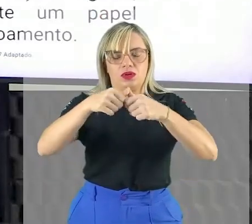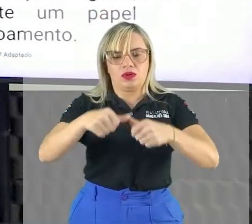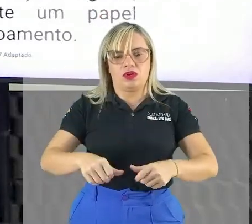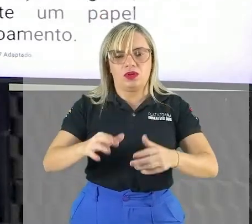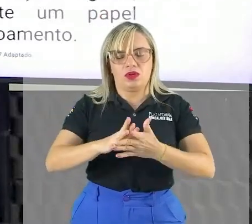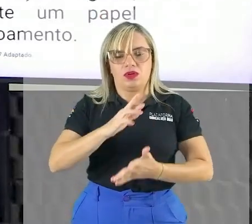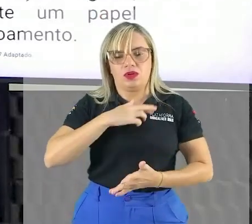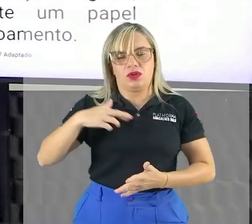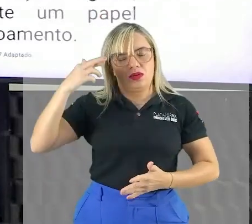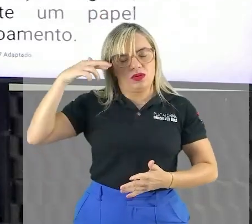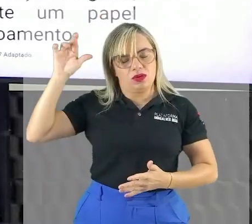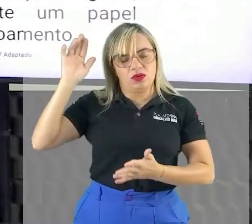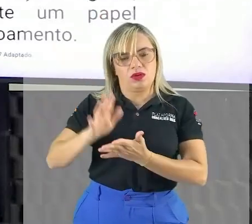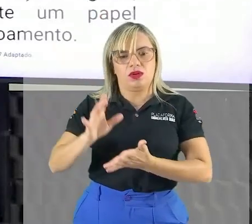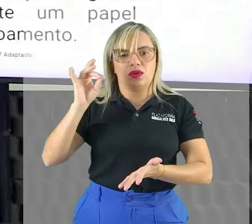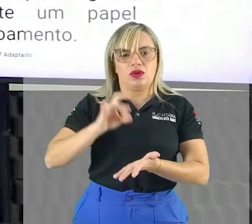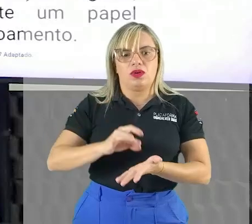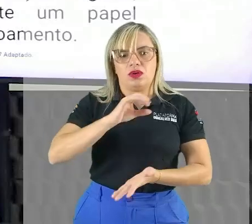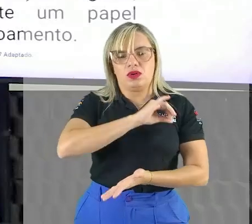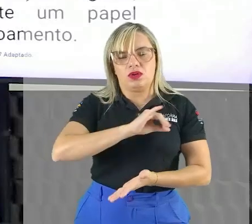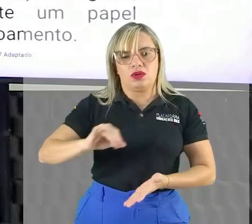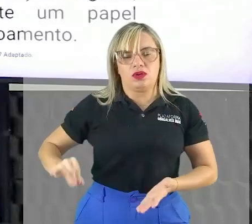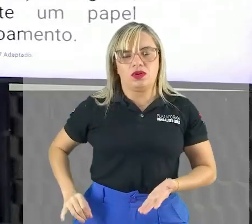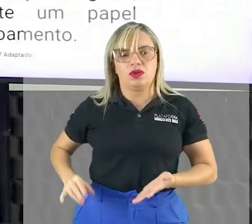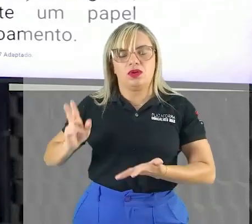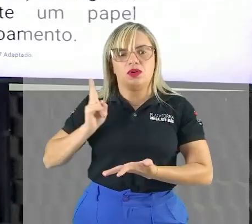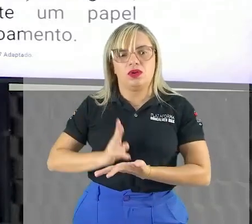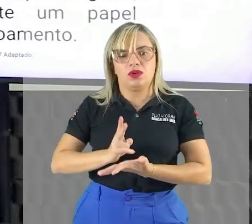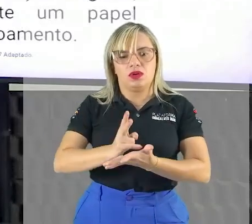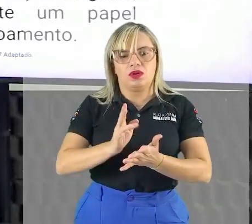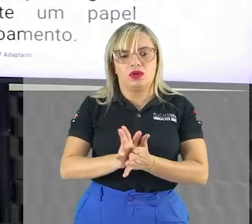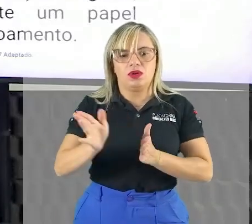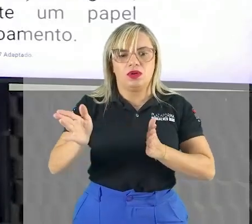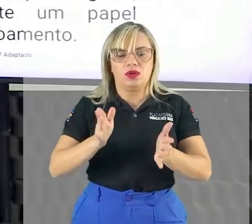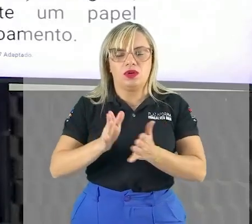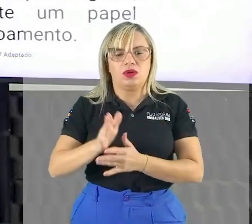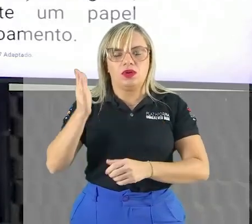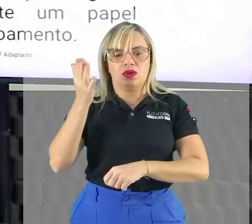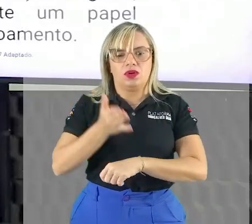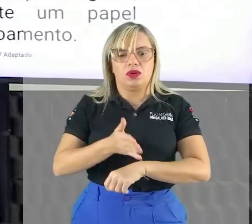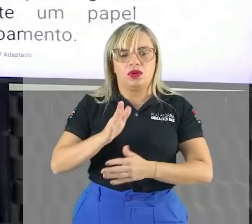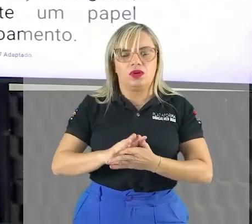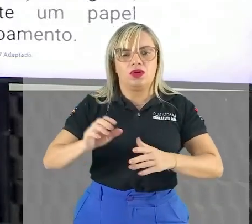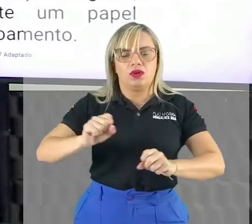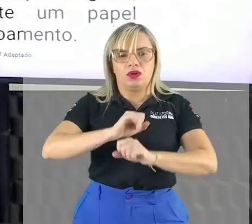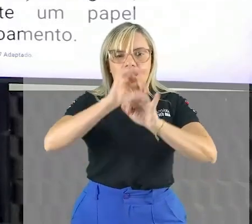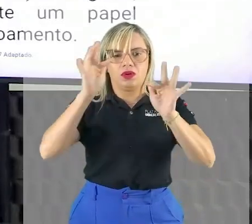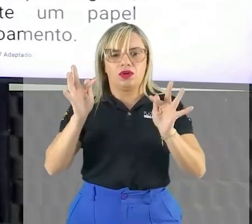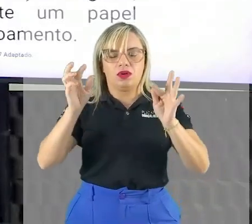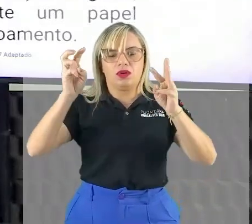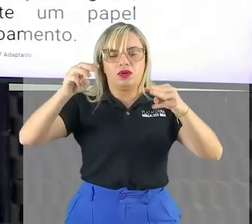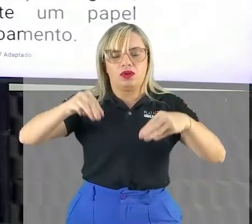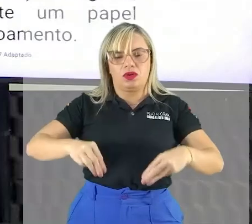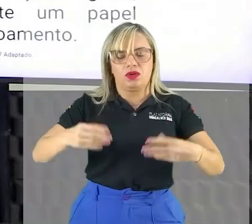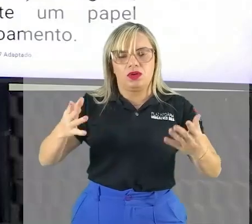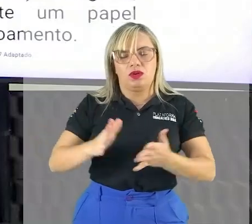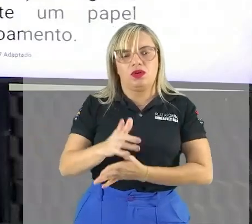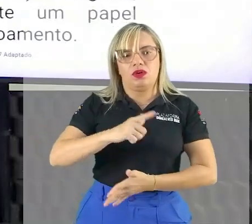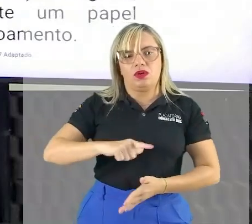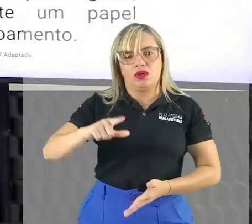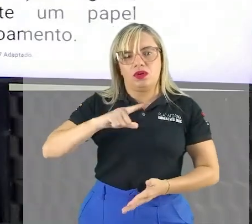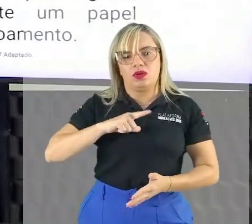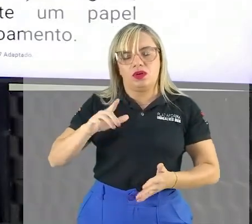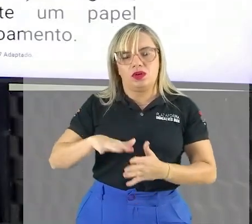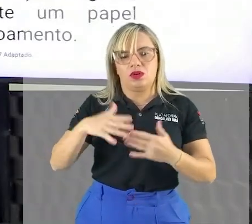religião oficial lá do Império. Ela permanece nesse período medieval. Claro que no finalzinho desse período medieval você tem o nascimento das